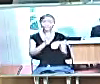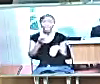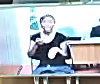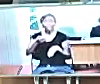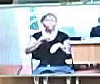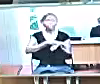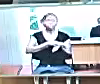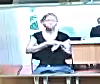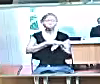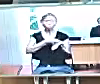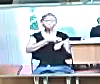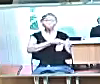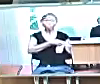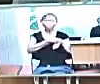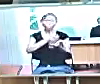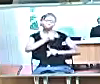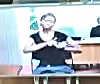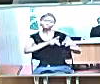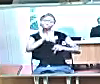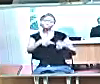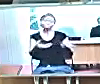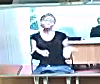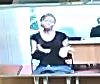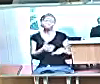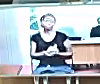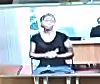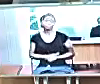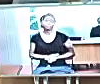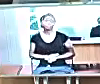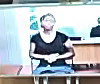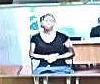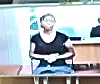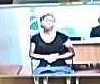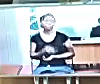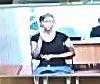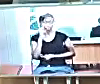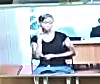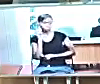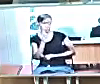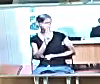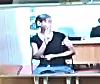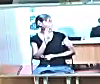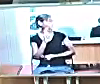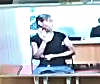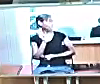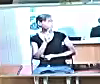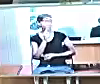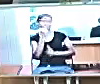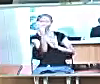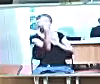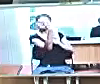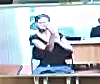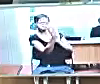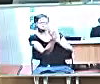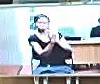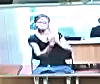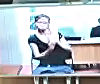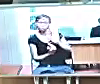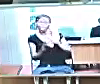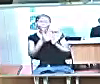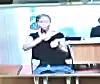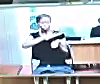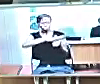pessoal que ele tem atualmente então pode passar por favor a gente vê aqui nessa tabela que as